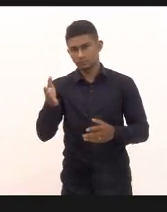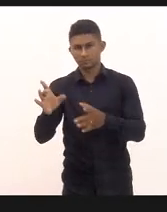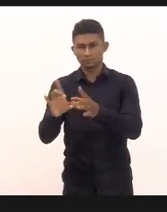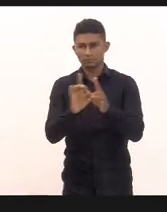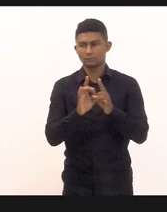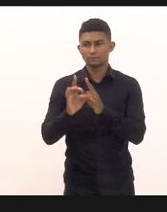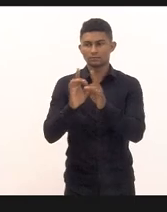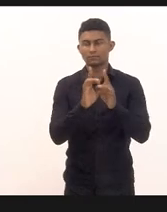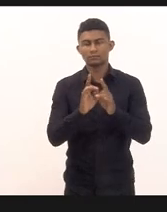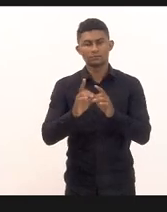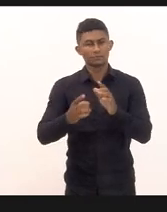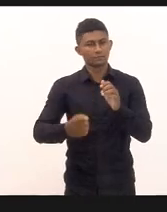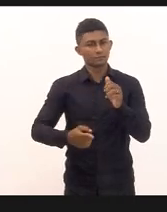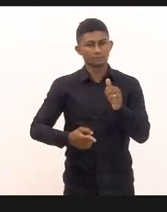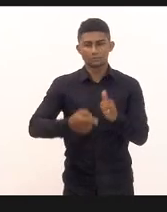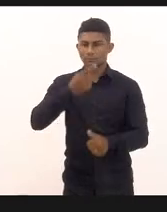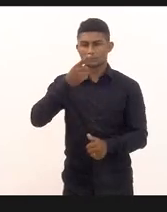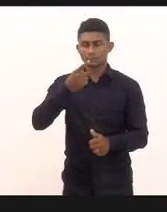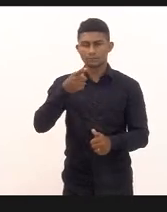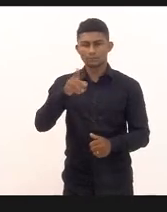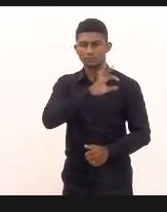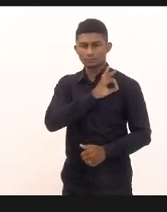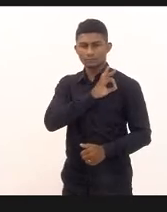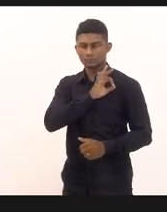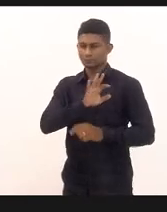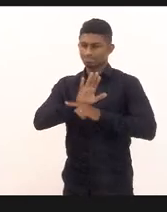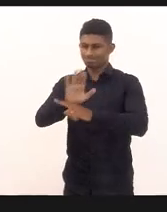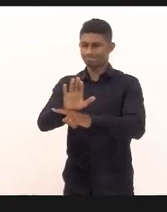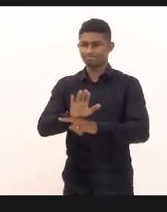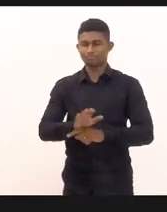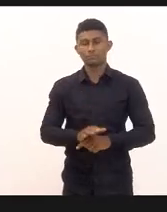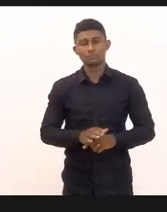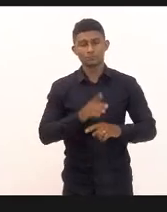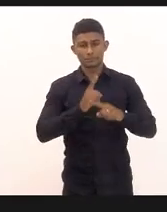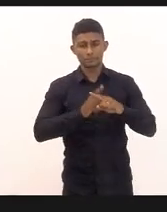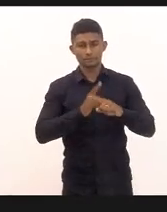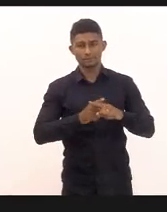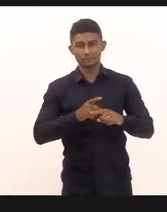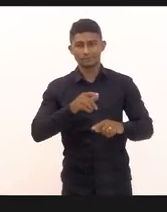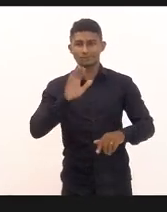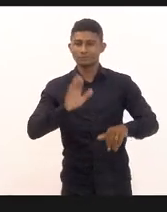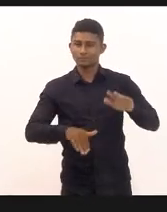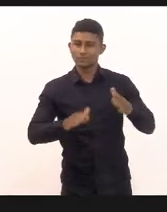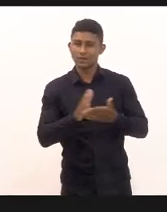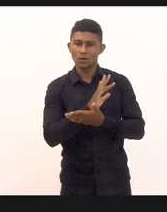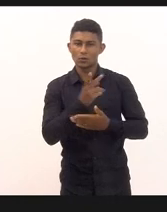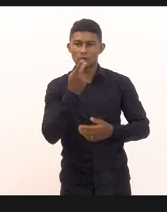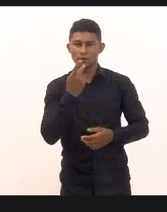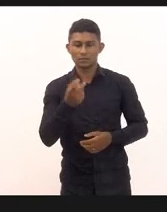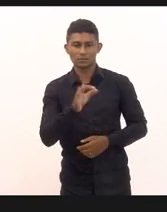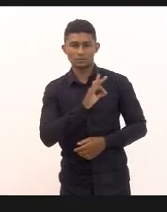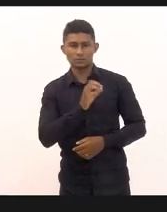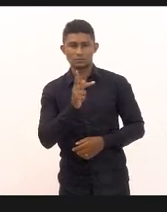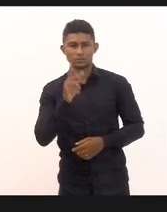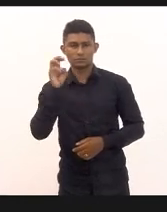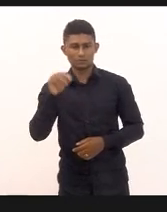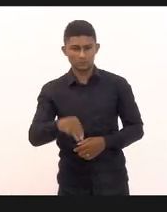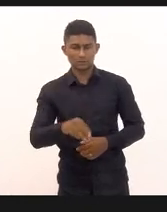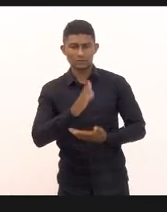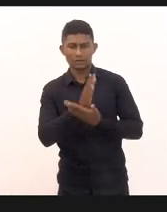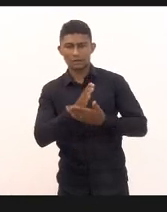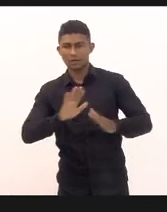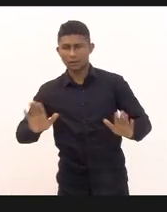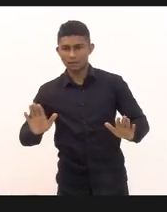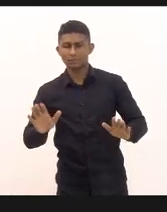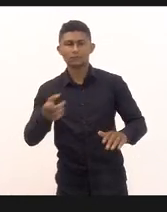primeira vez aí em defesa da Polícia Militar, já que muitos pedem até a nossa extinção, mas a gente já existe há 212 e, para o desespero de